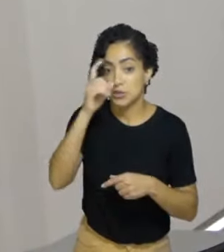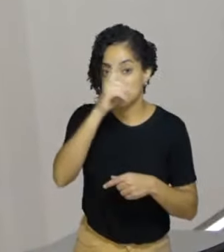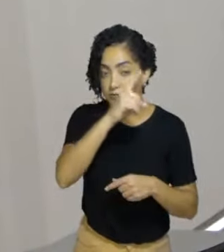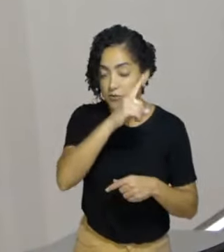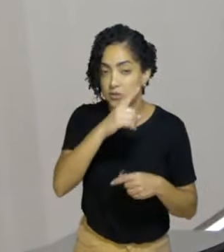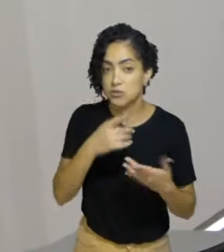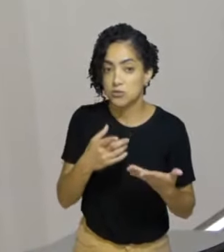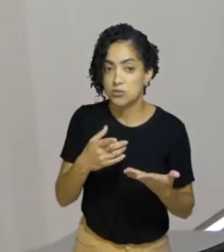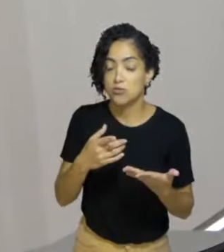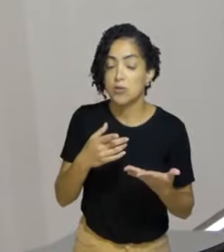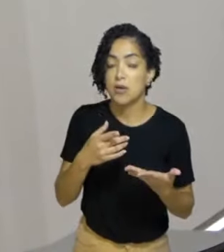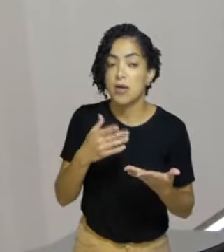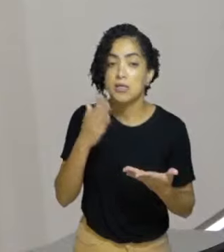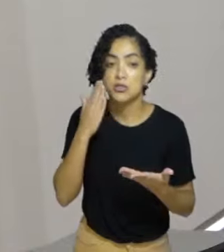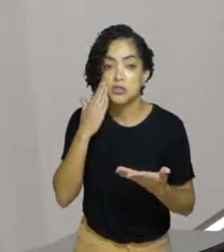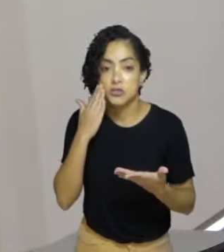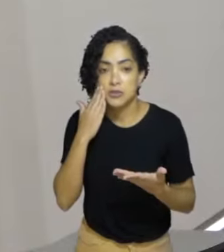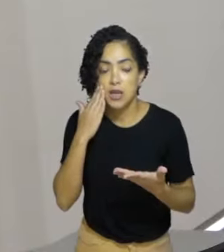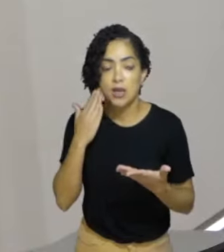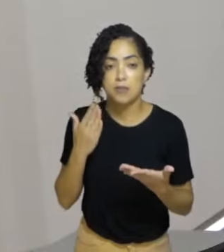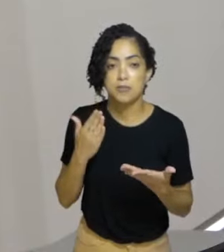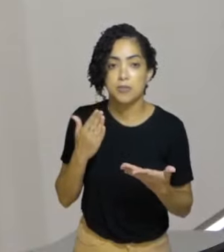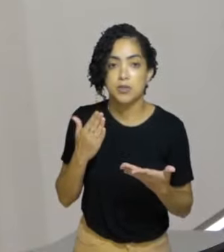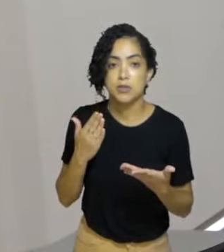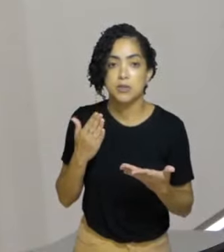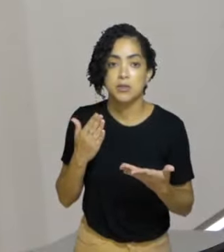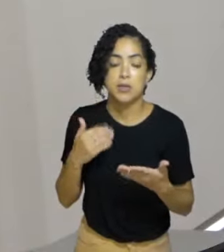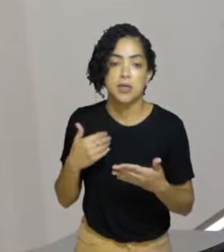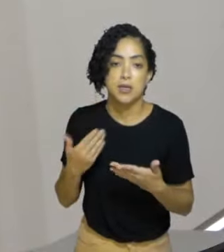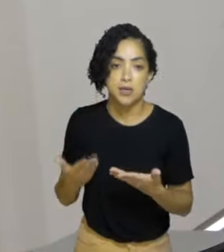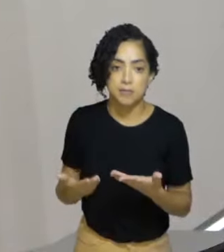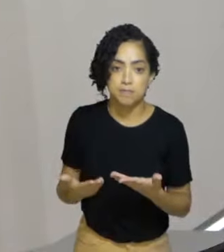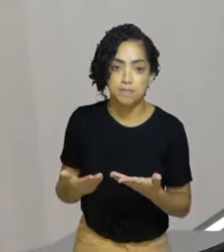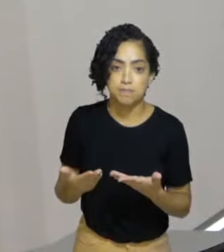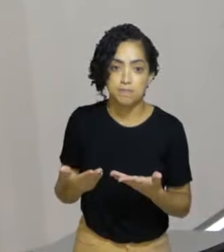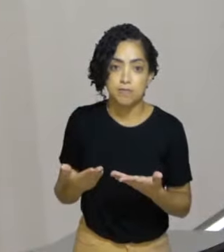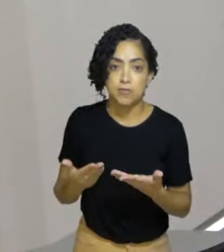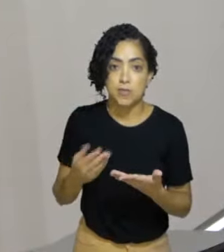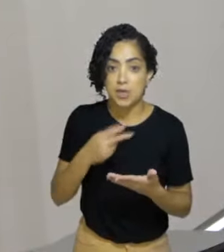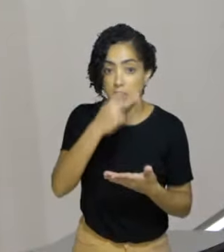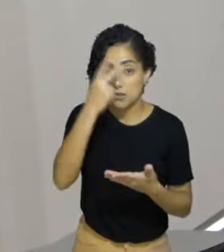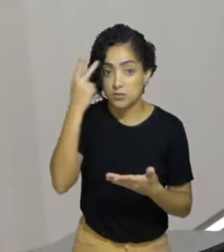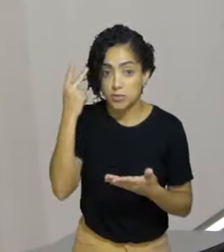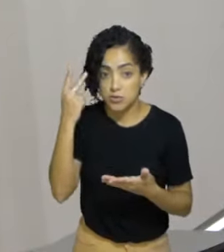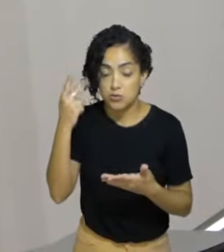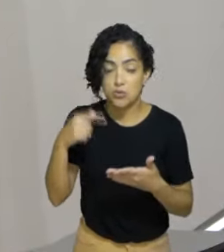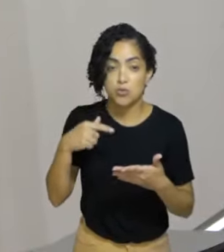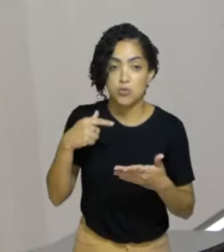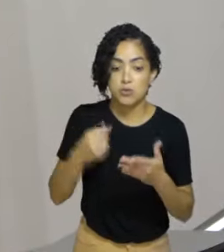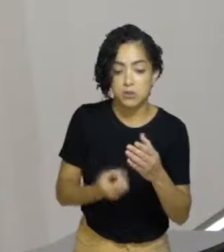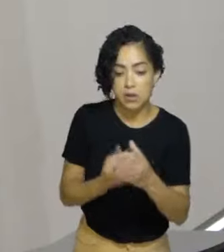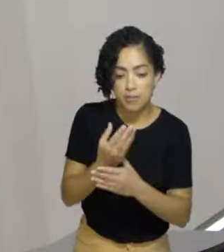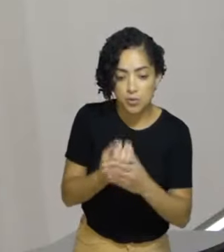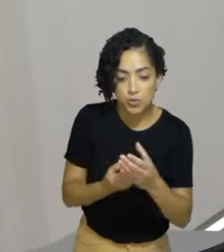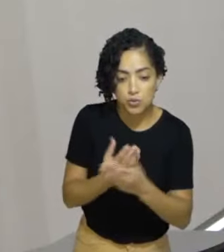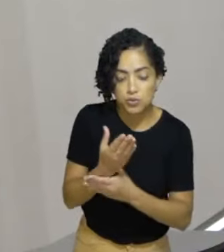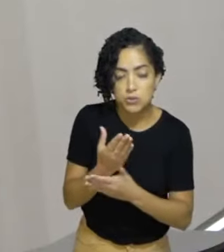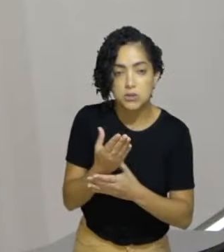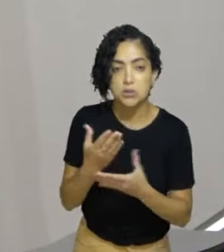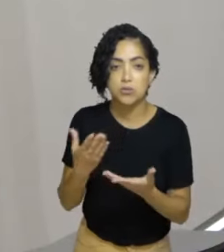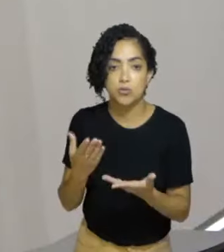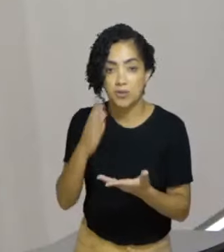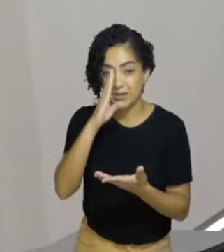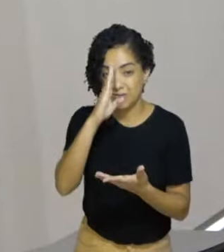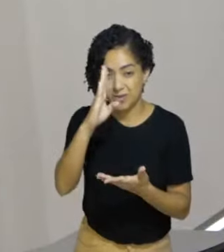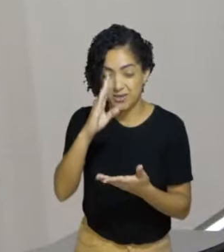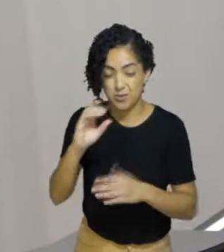nossas rodovias, são transportadas a nossa gente, a produção, e principalmente no